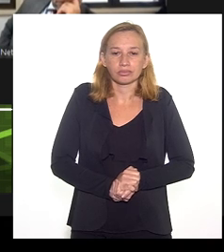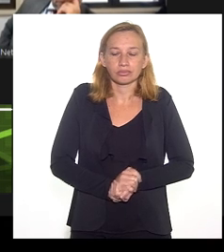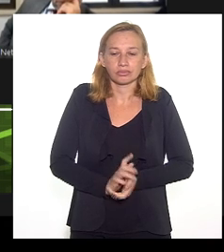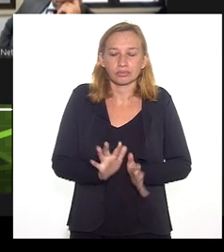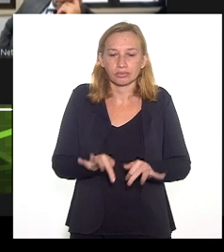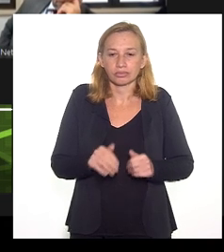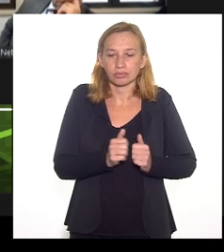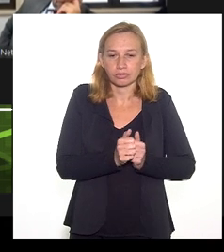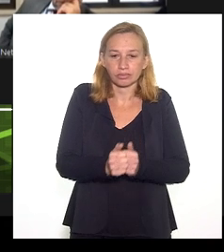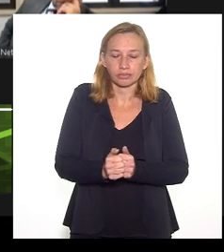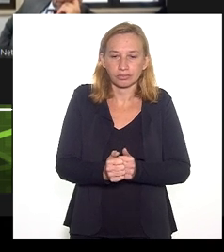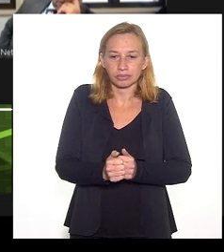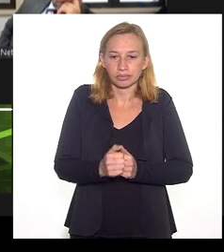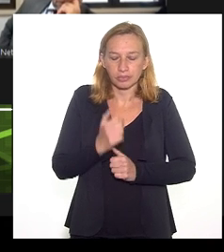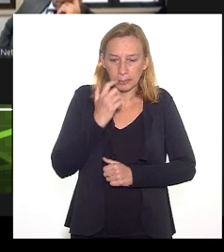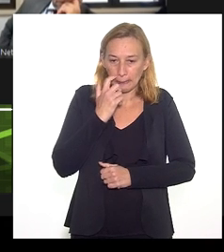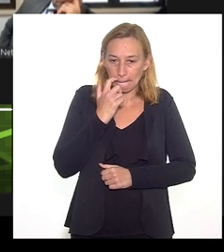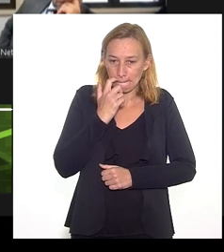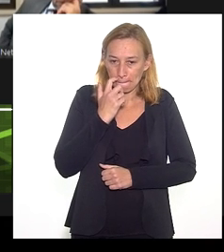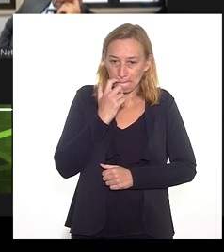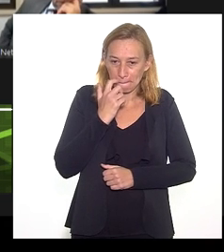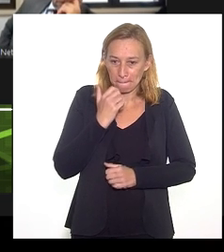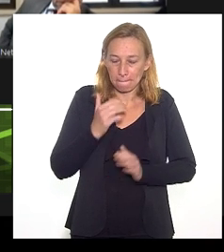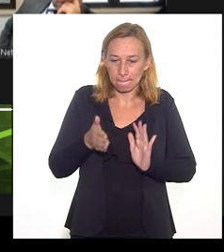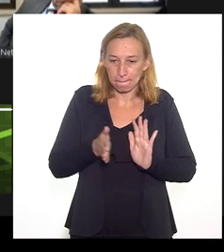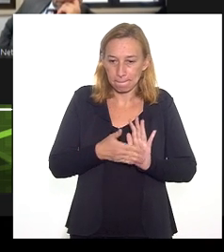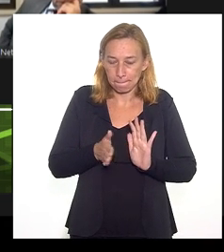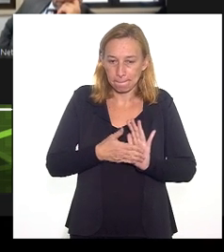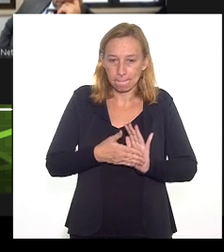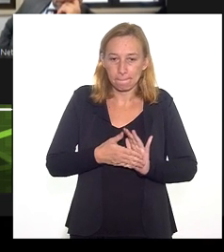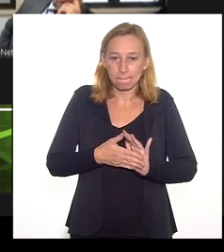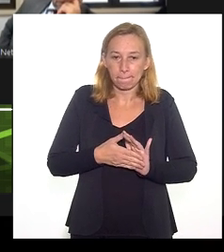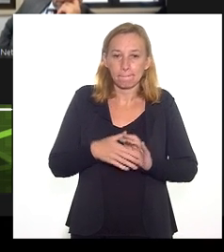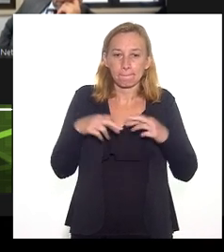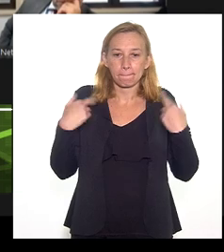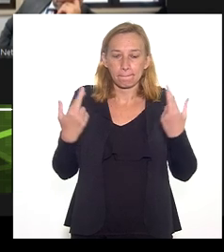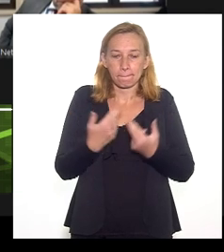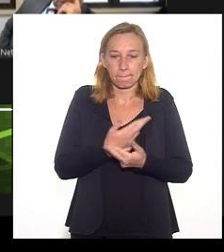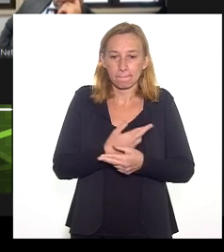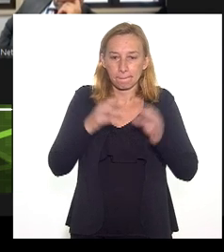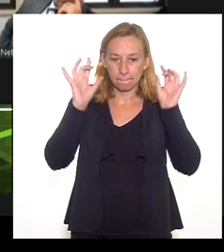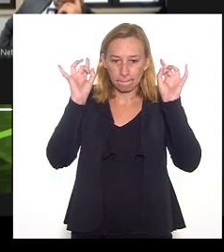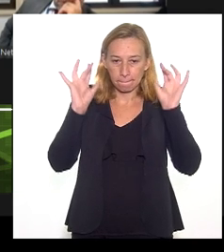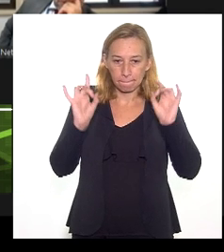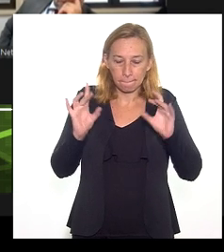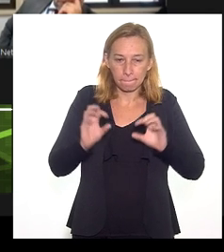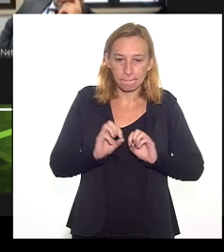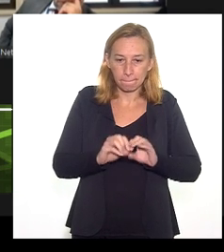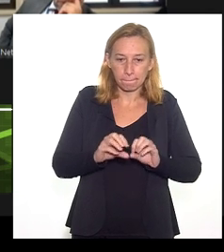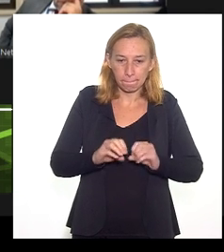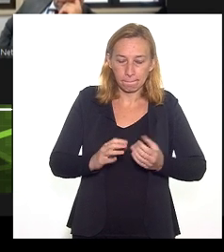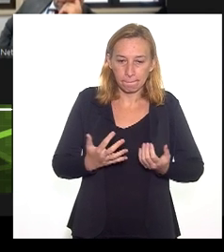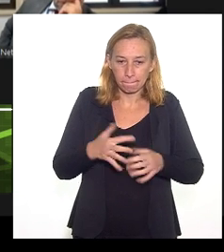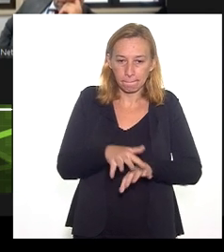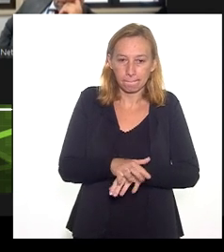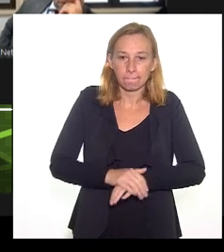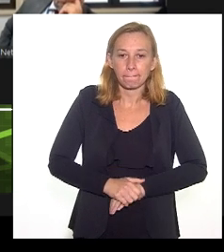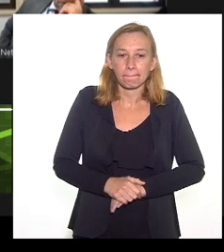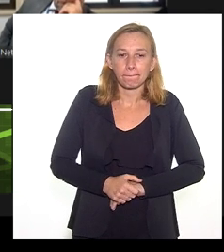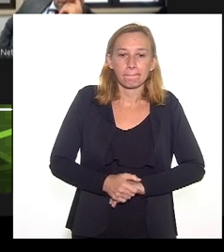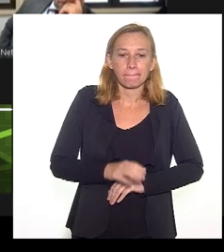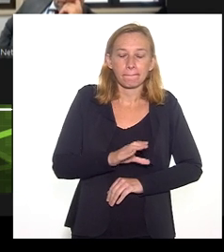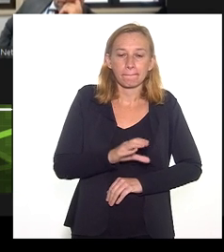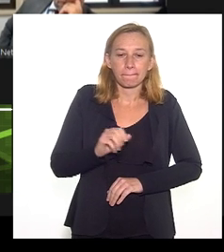os encaminhamentos e tentar incorporar nos encaminhamentos essa proposta da audiência específica sobre a dedicação exclusiva eu chamo o Cinto Perge